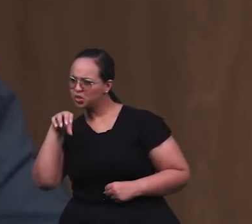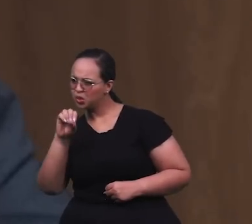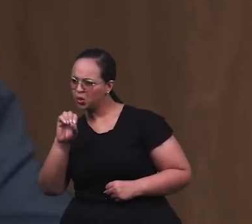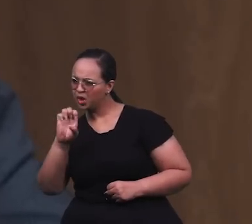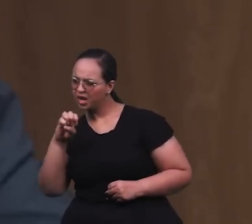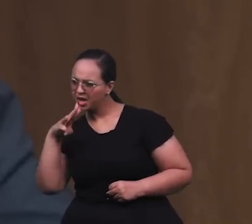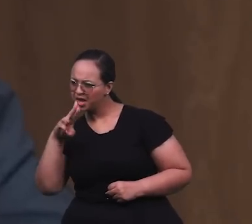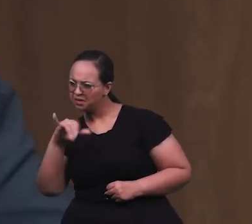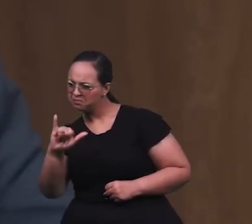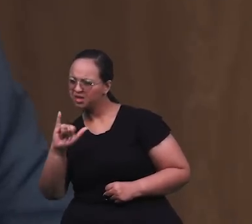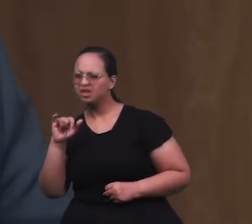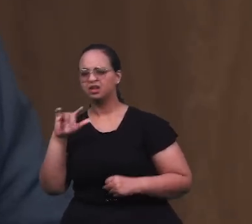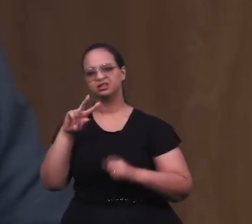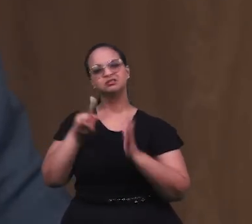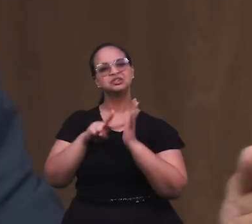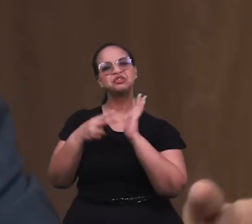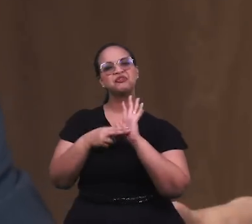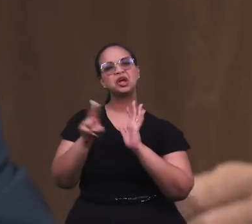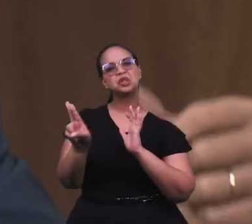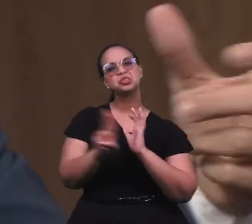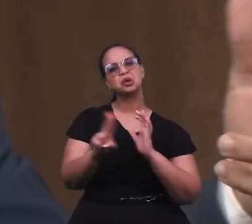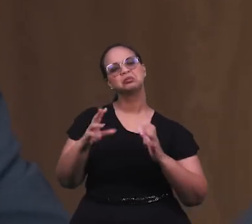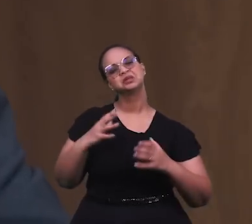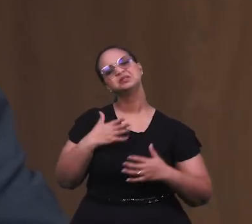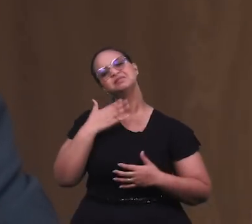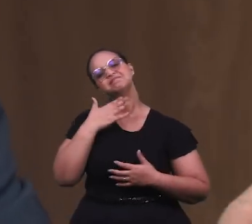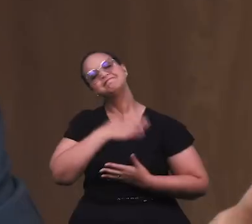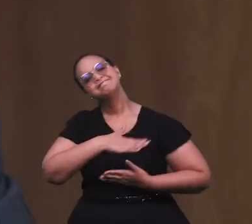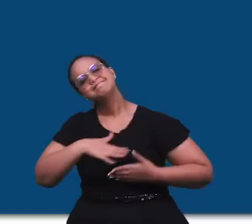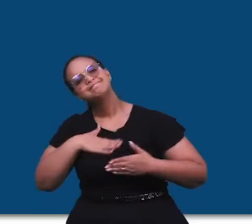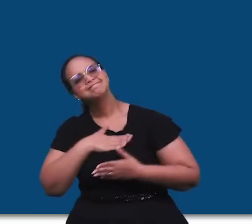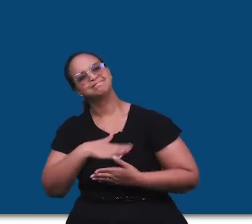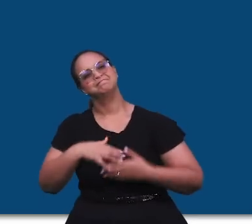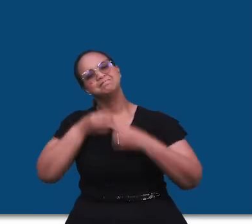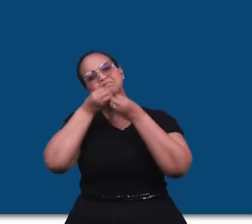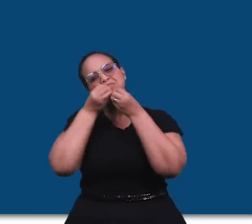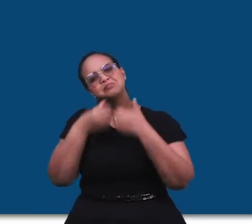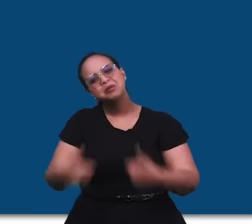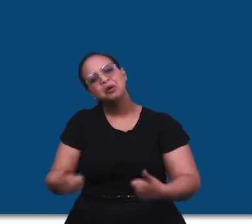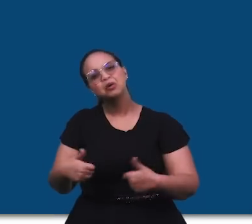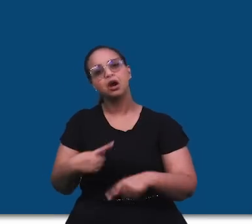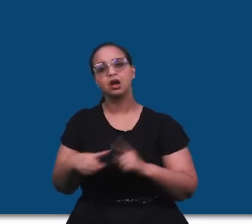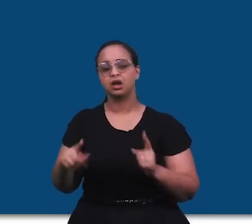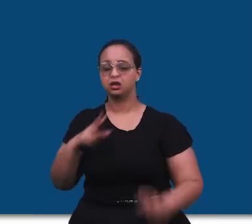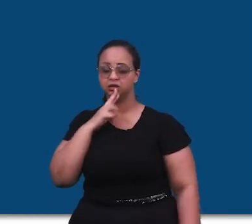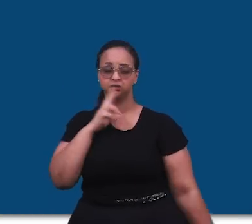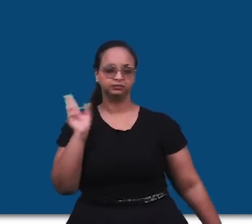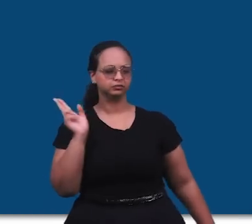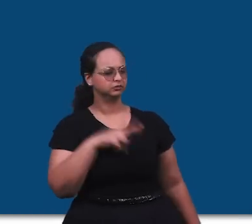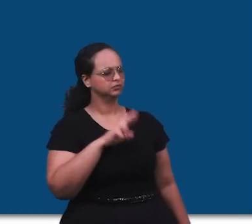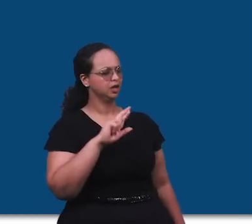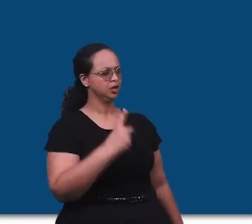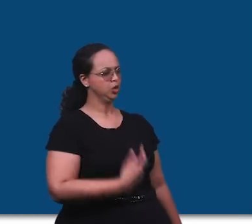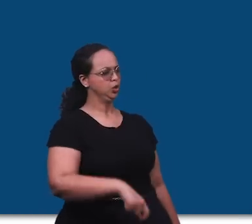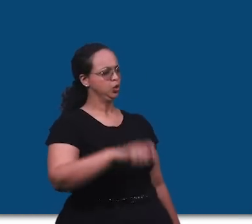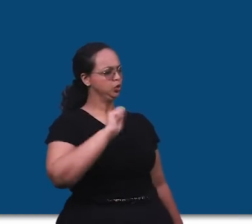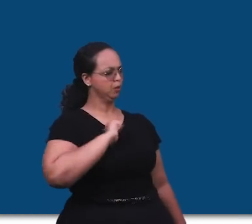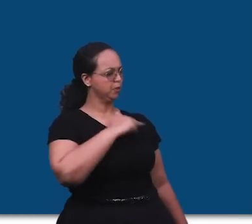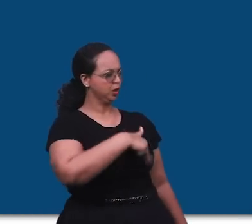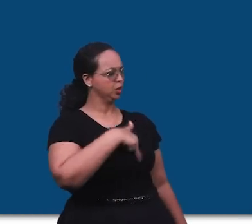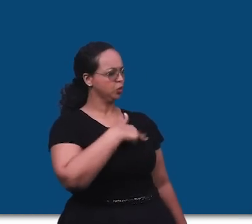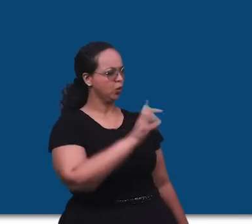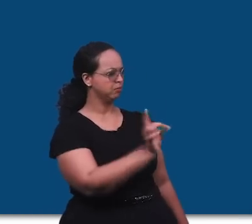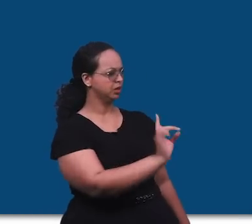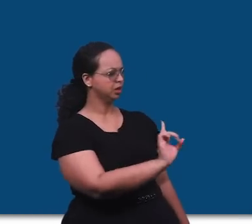agradável, dócil, uma pessoa doce. Porém, ela lhes dizia, não me chameis